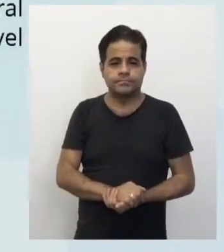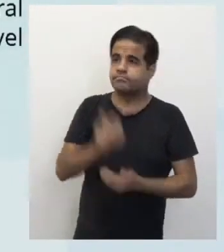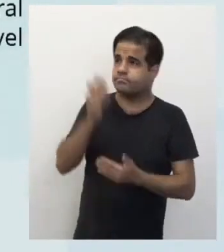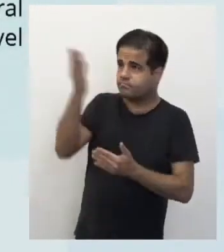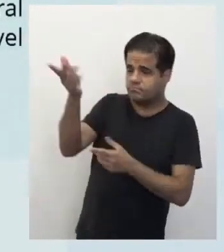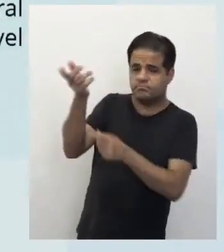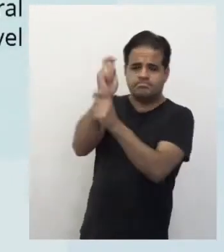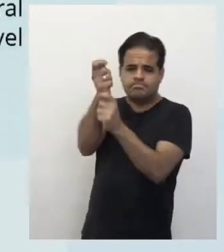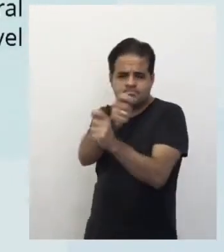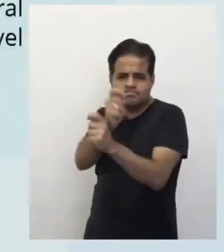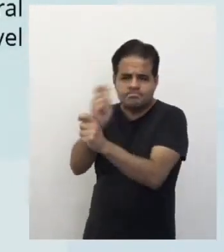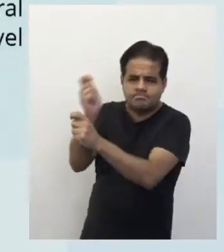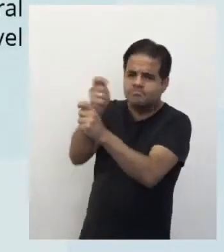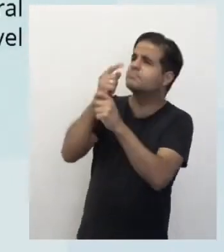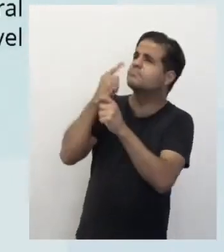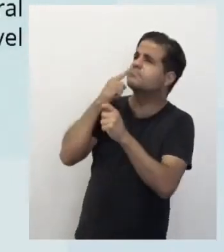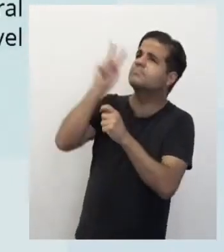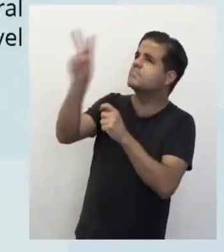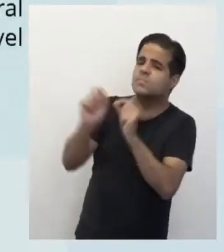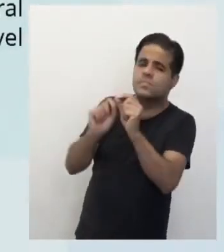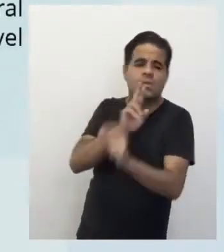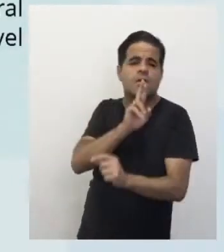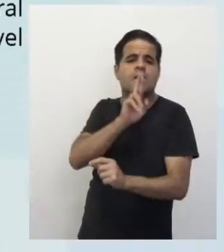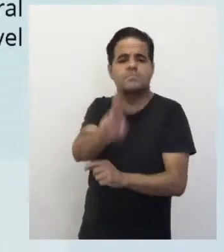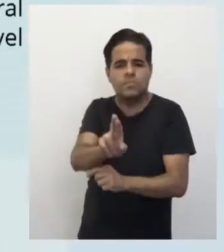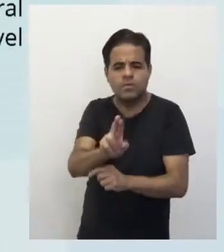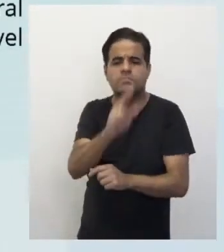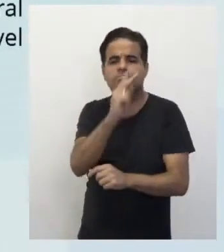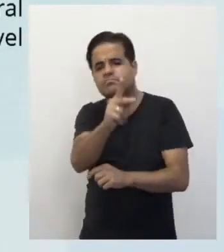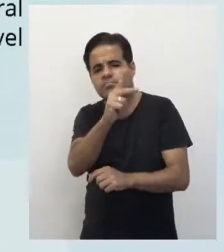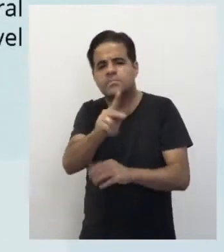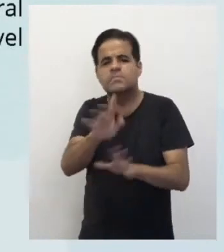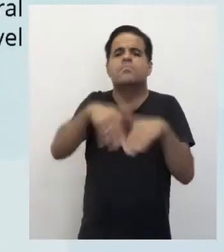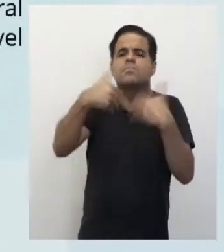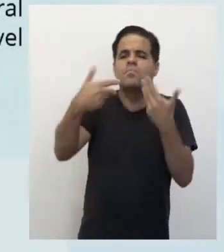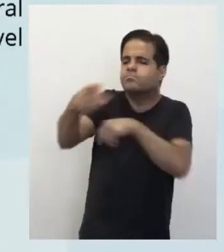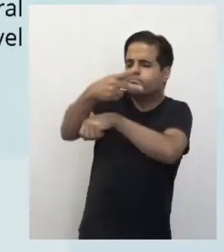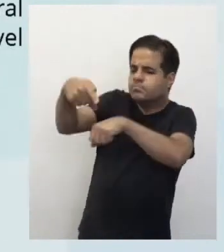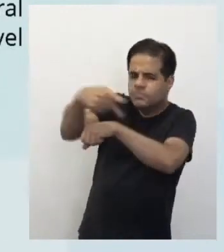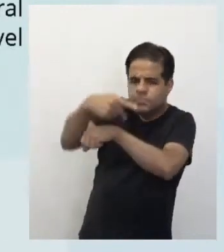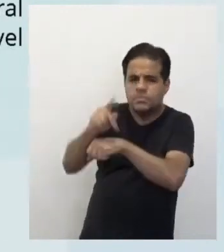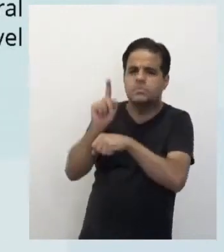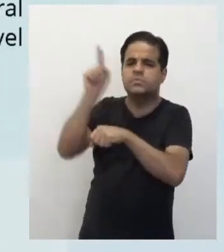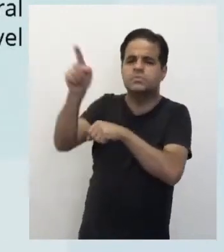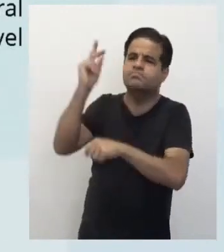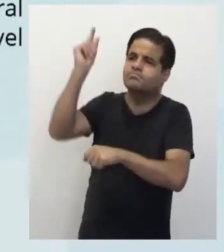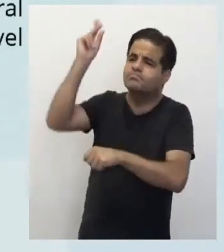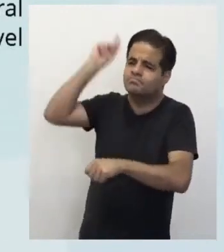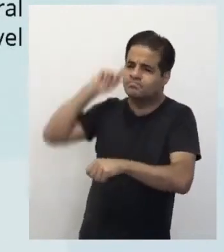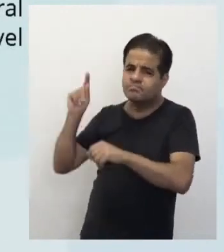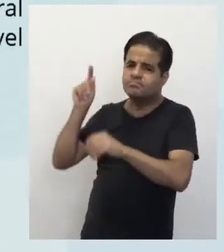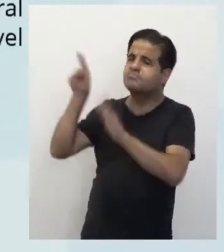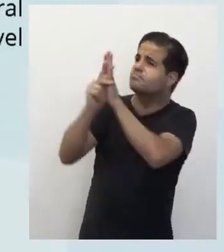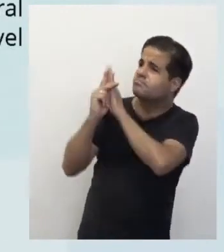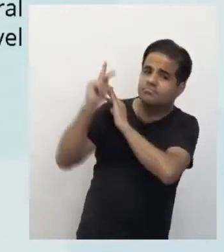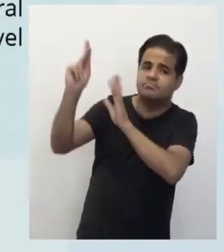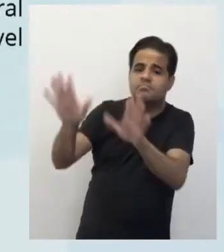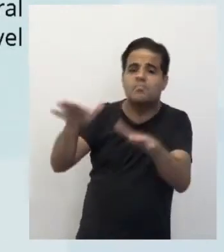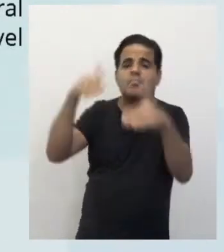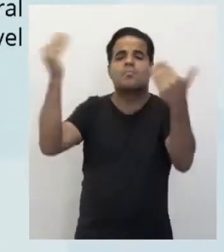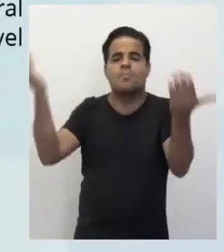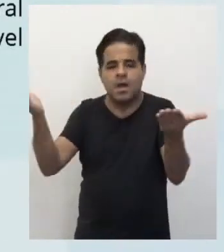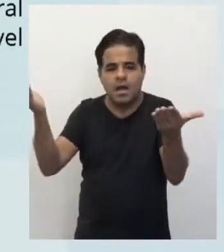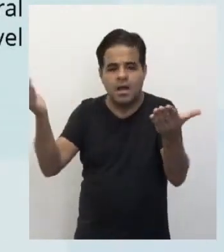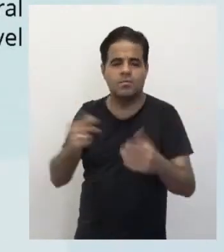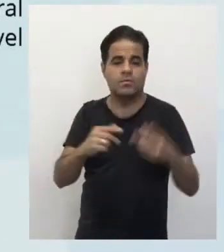Sobre essa escultura que vocês estão vendo, respondam, estudantes. A qual civilização antiga ela pertenceu?